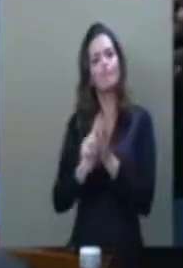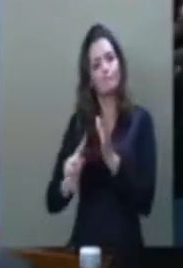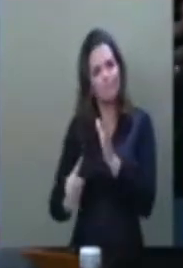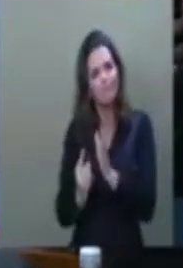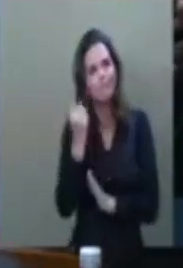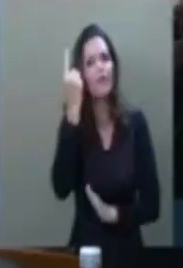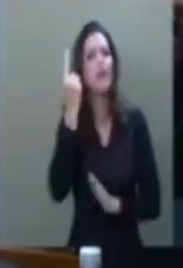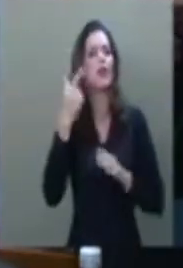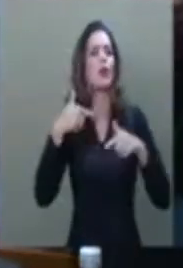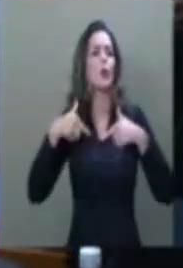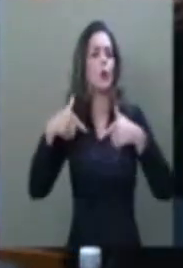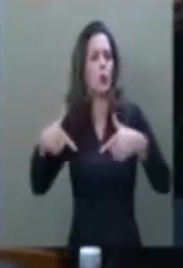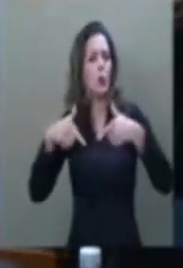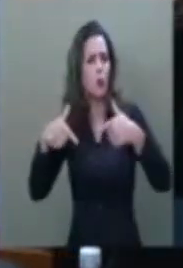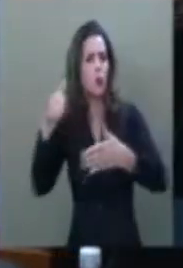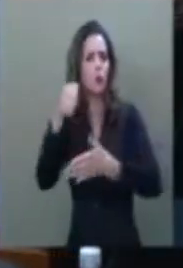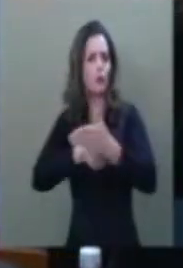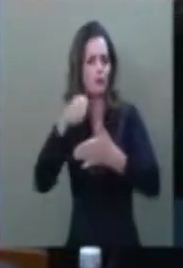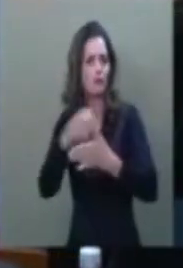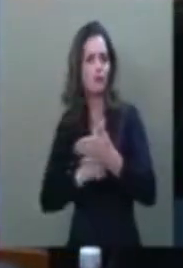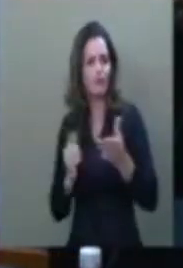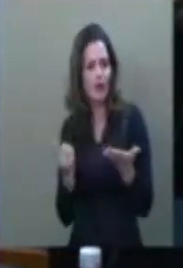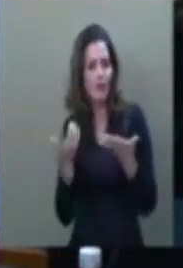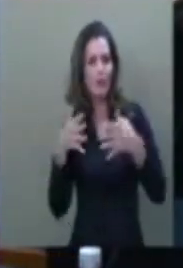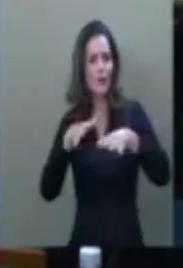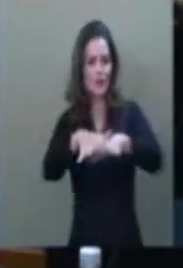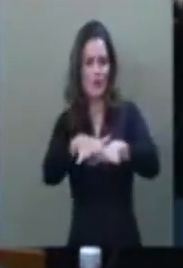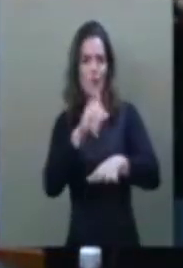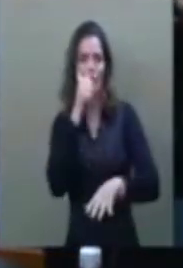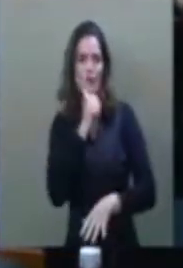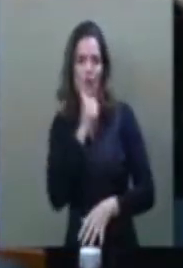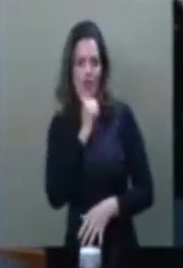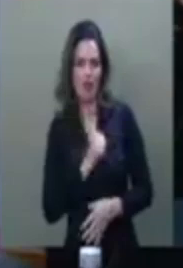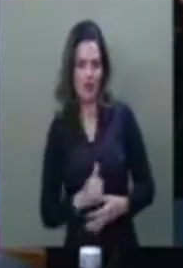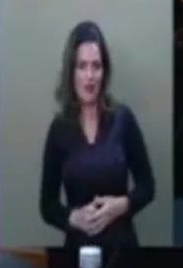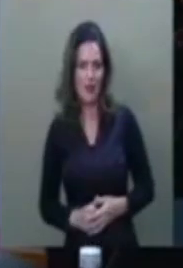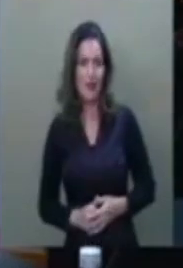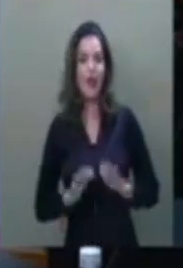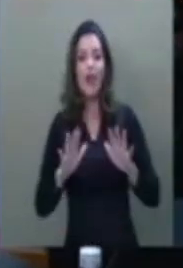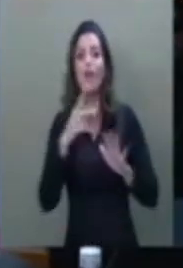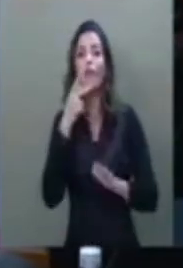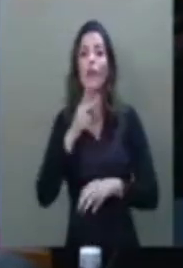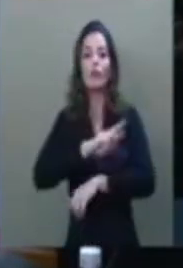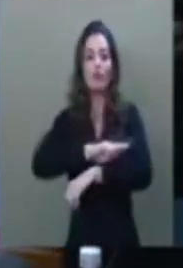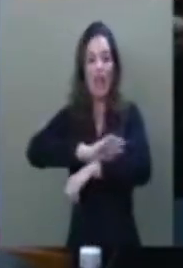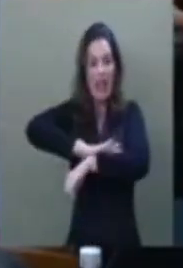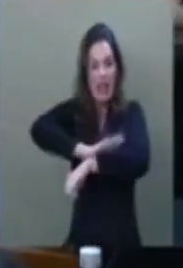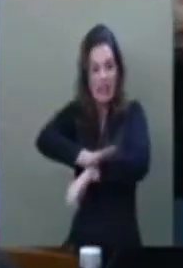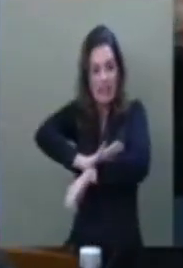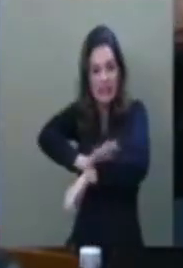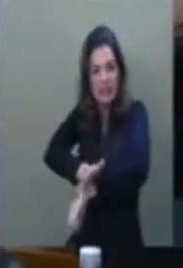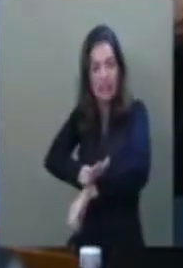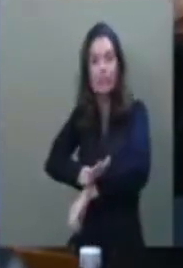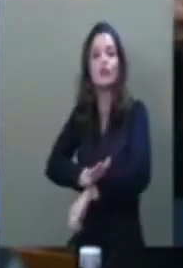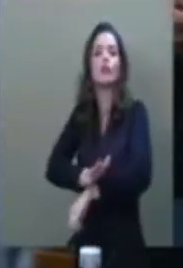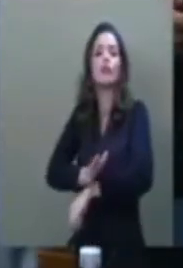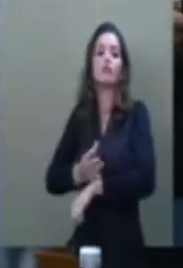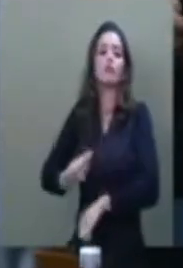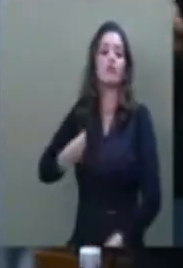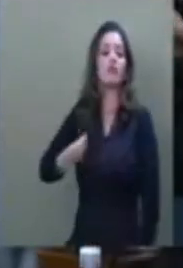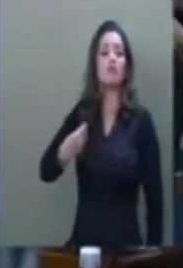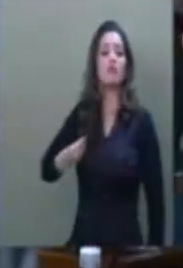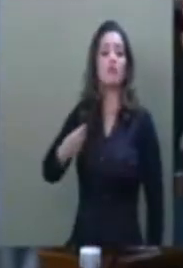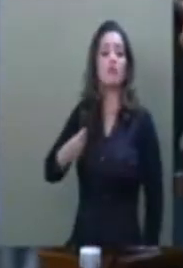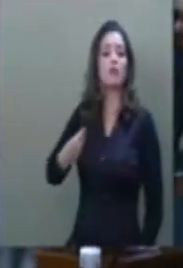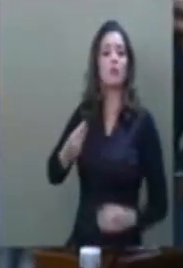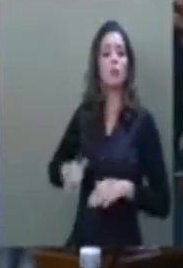luta. Presidente, ela disse: racismo é algo que vive desde sempre